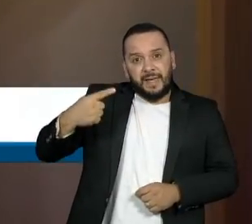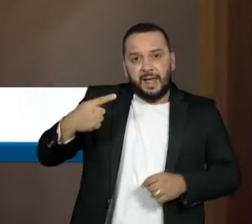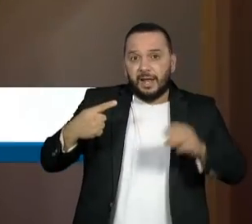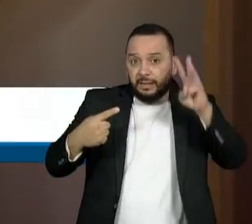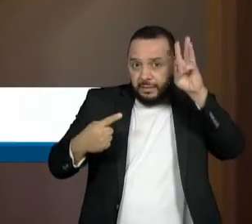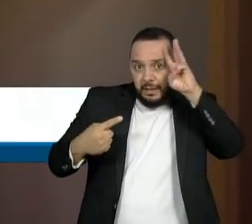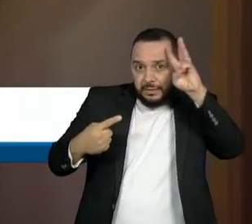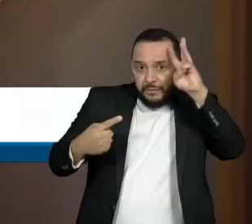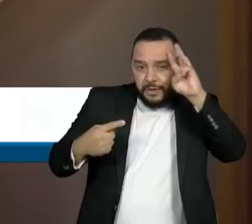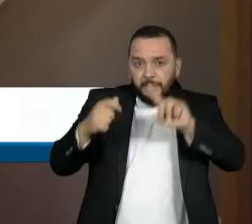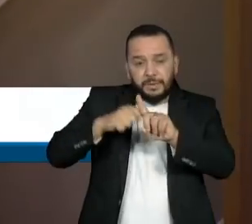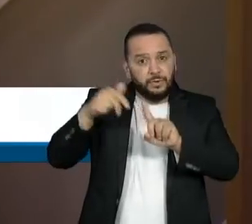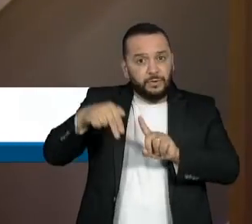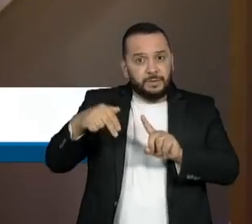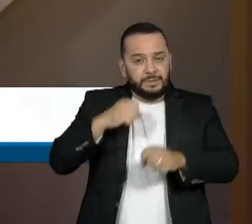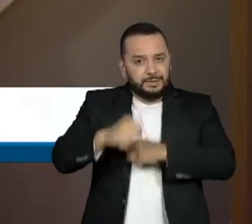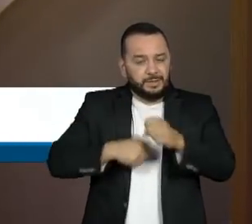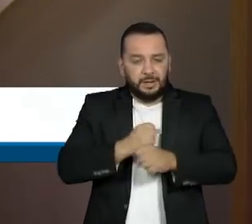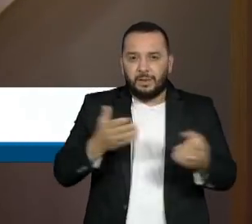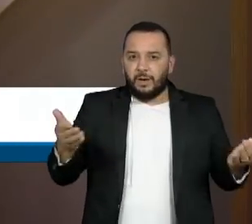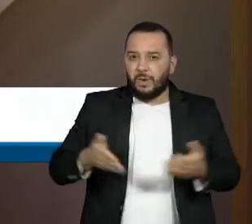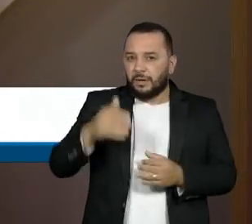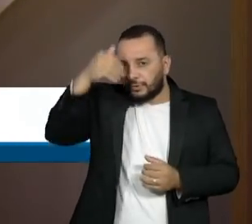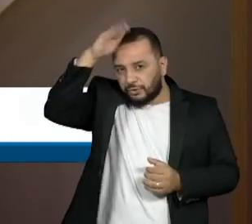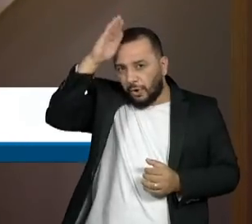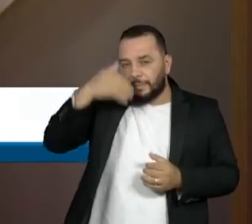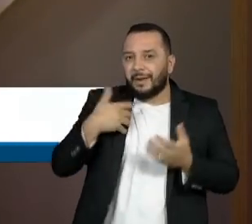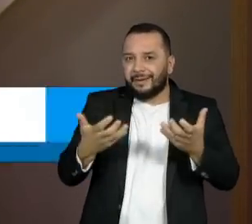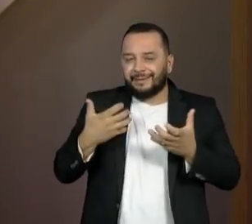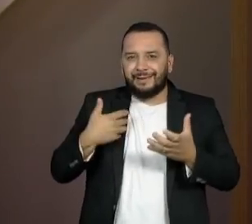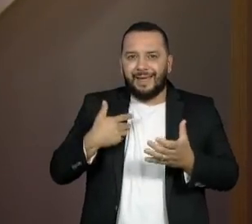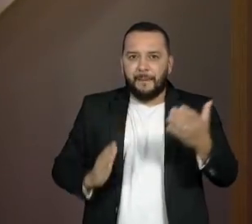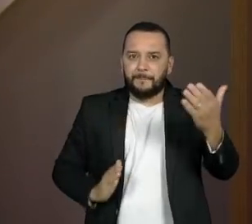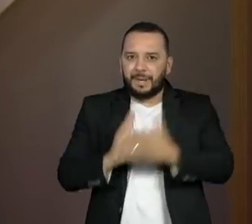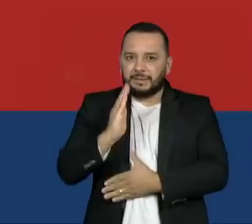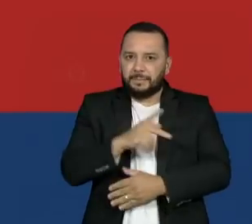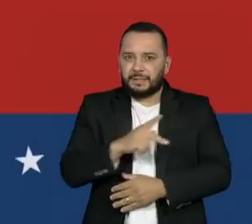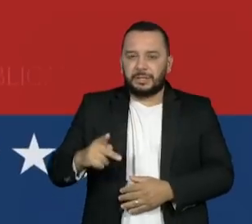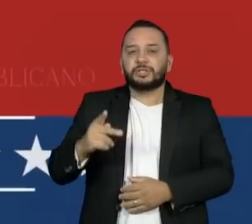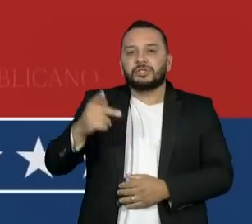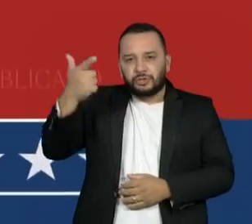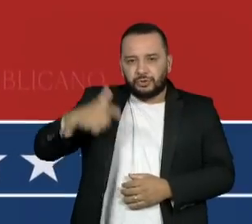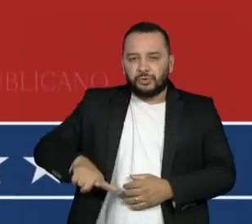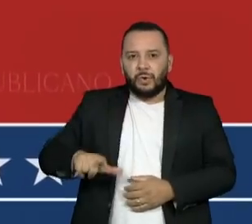Este ano, o republicano Donald Trump busca a reeleição contra o democrata Joe Biden.